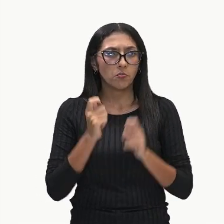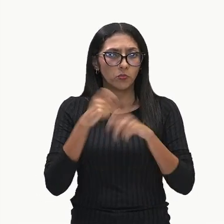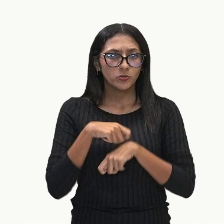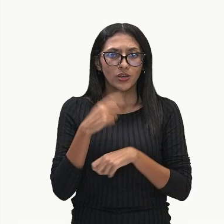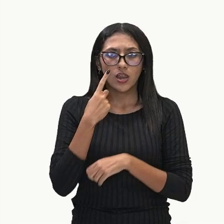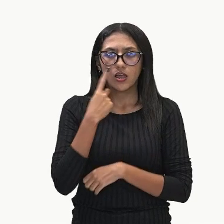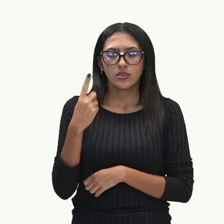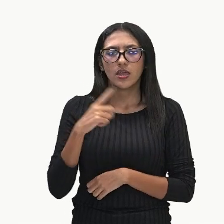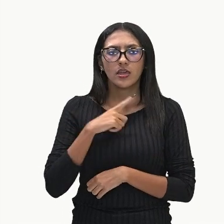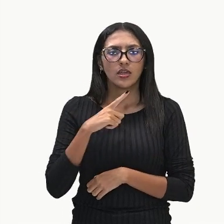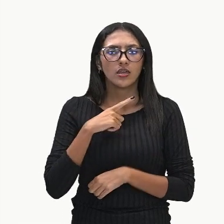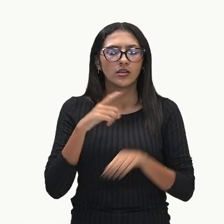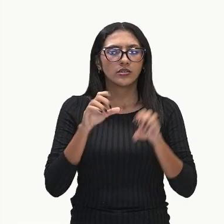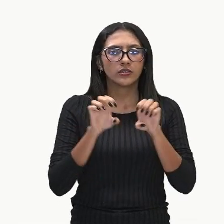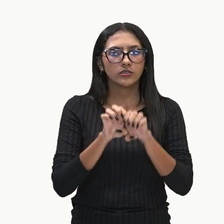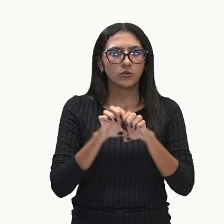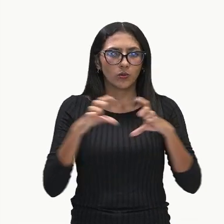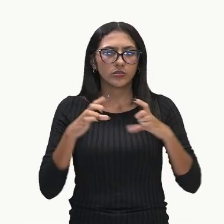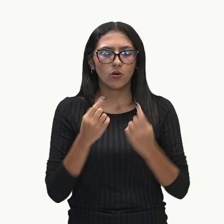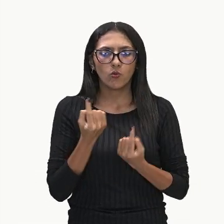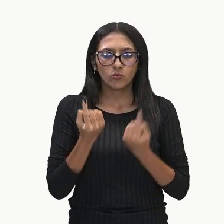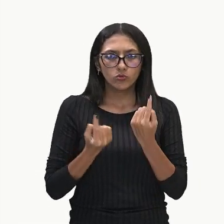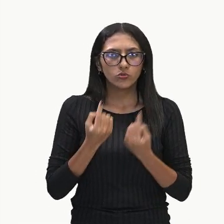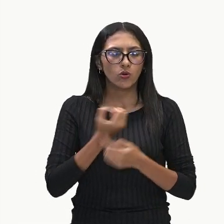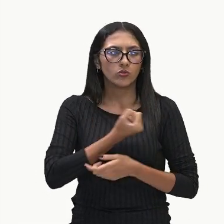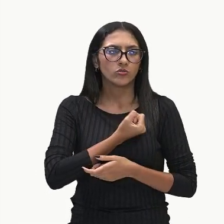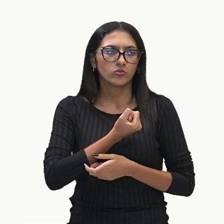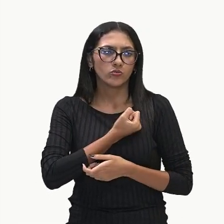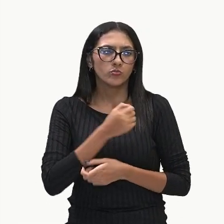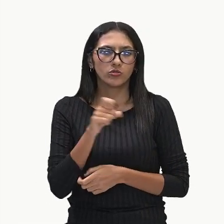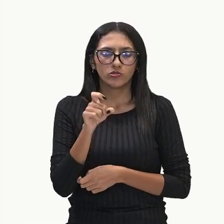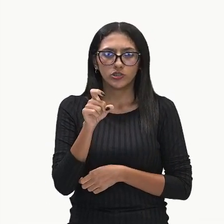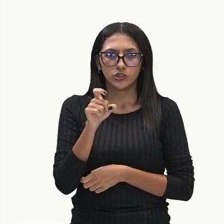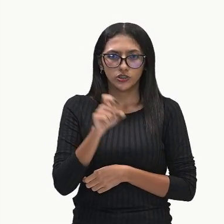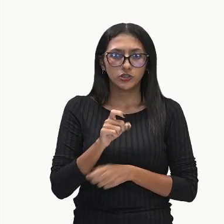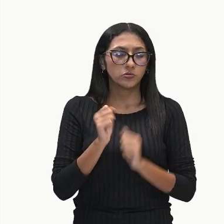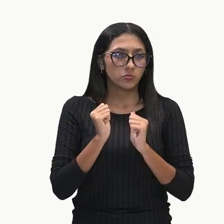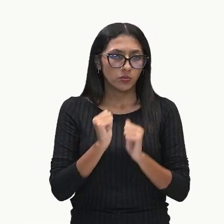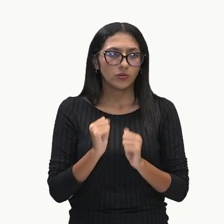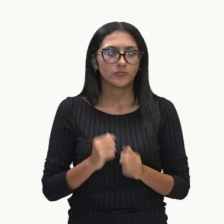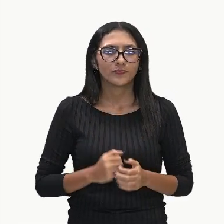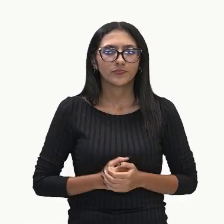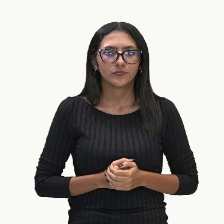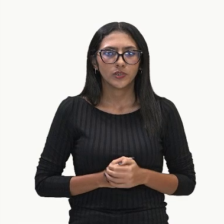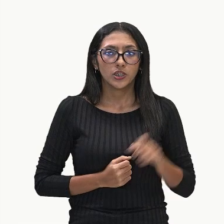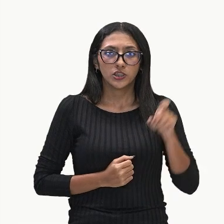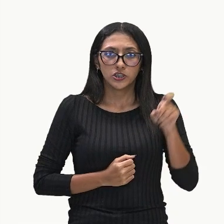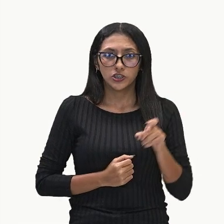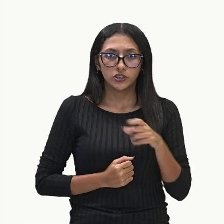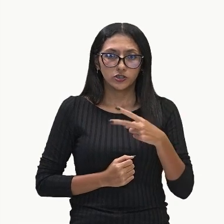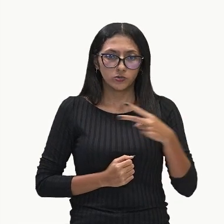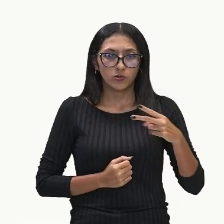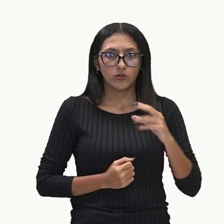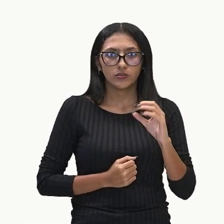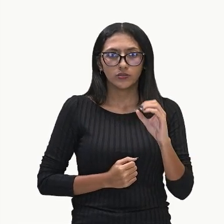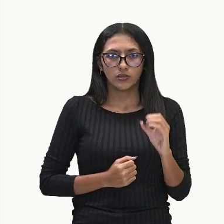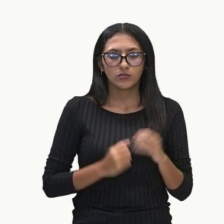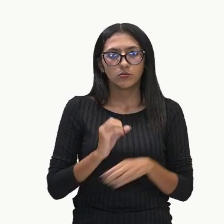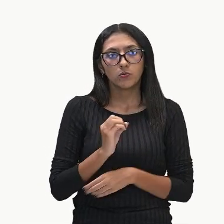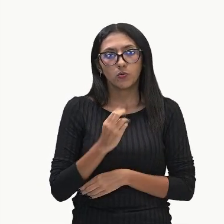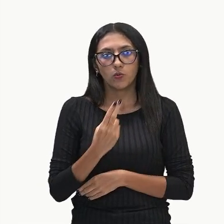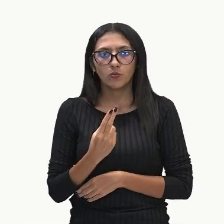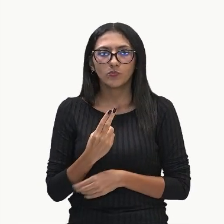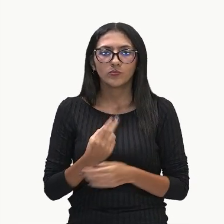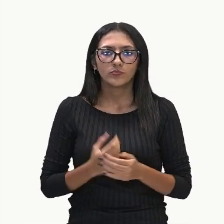equação incompleta, os dois valores que x pode assumir são x igual a 0 e x